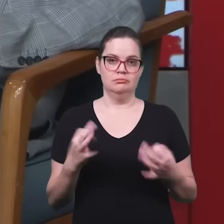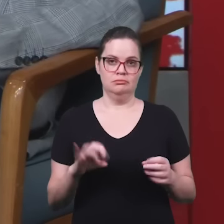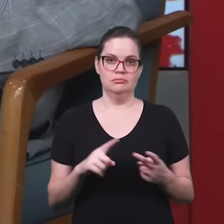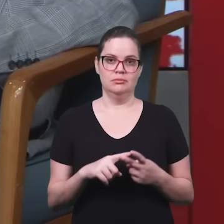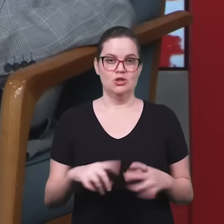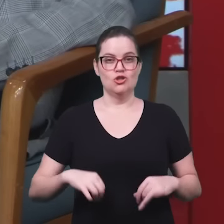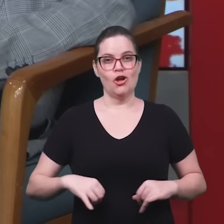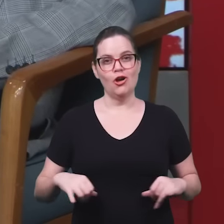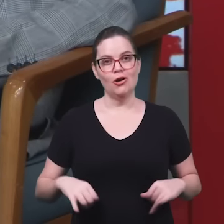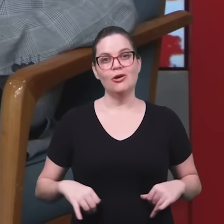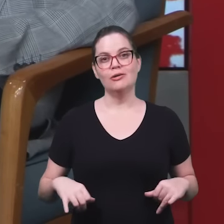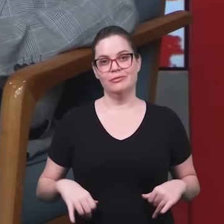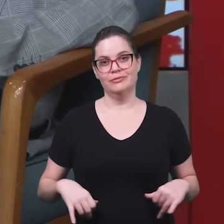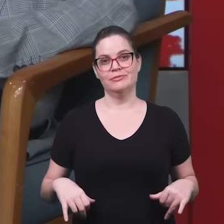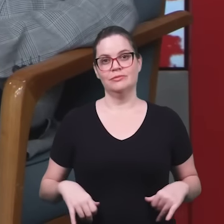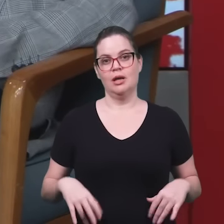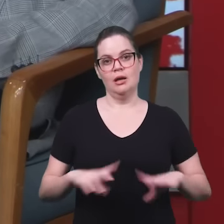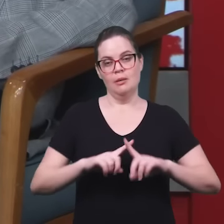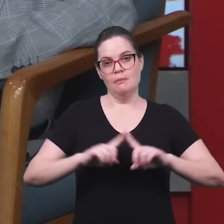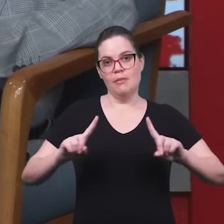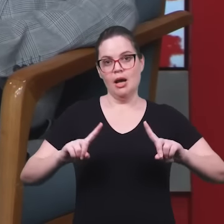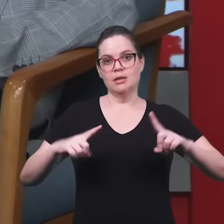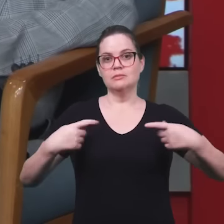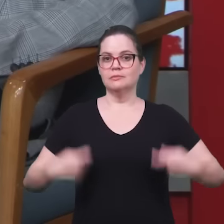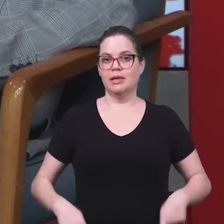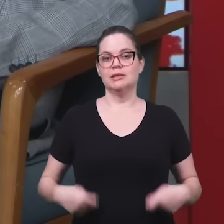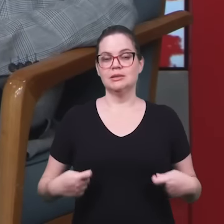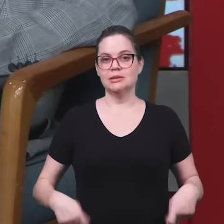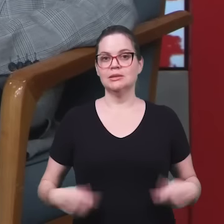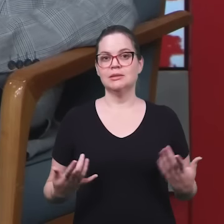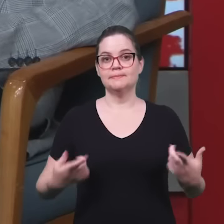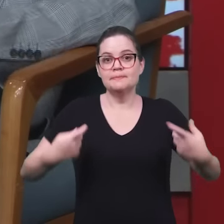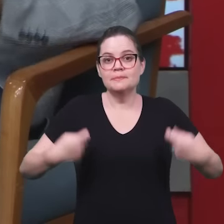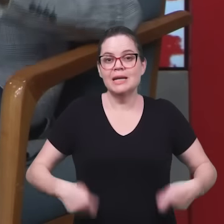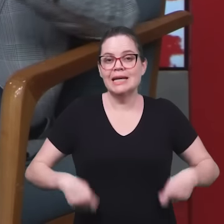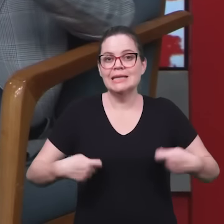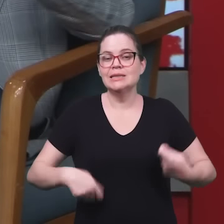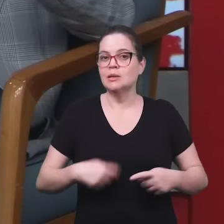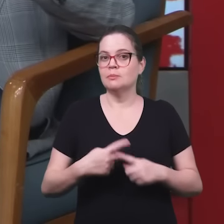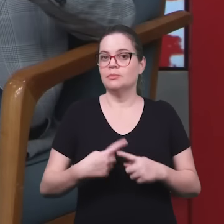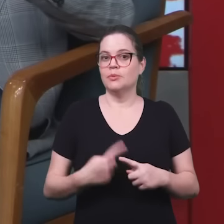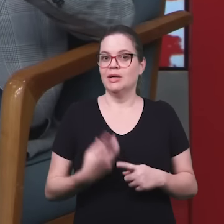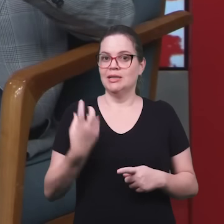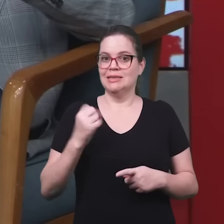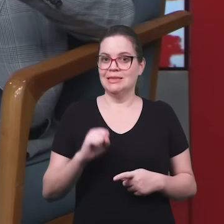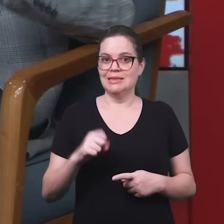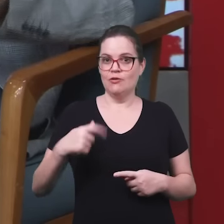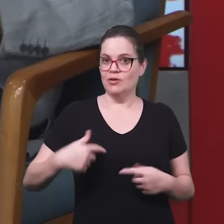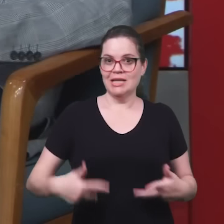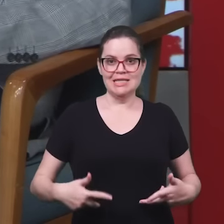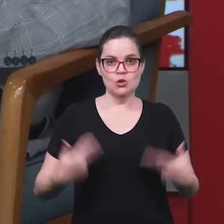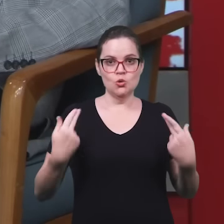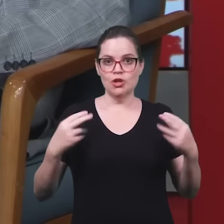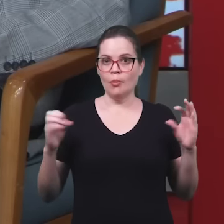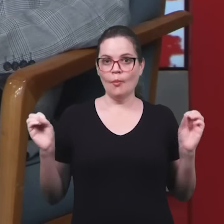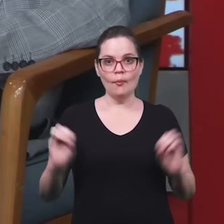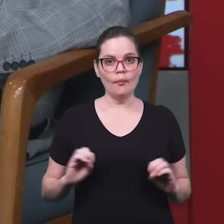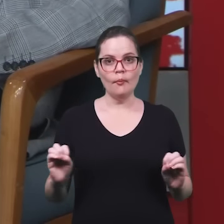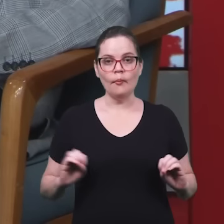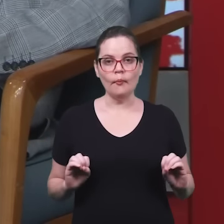causam sofrimento, mas elas são necessárias. Por que são necessárias? Porque se aquela intervenção não